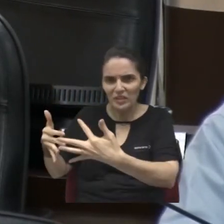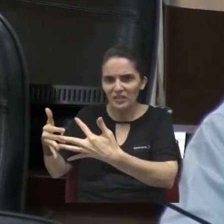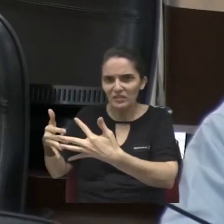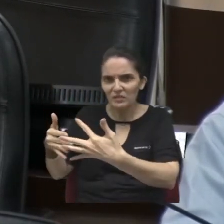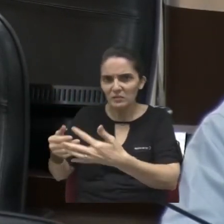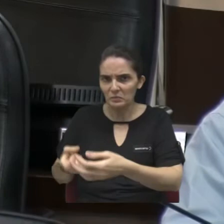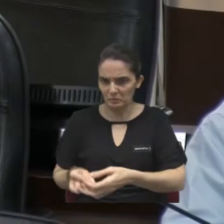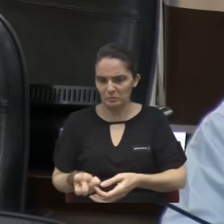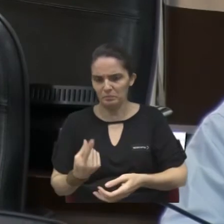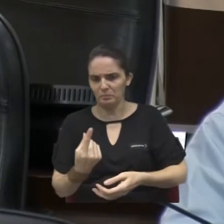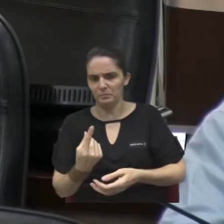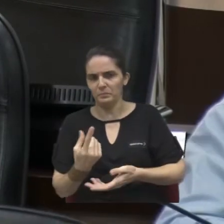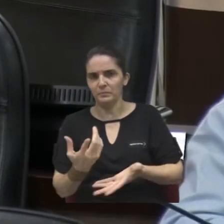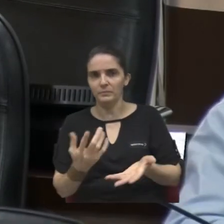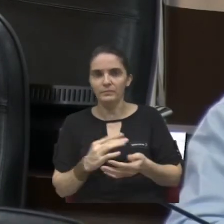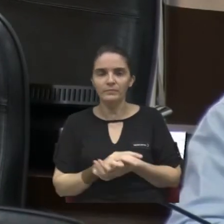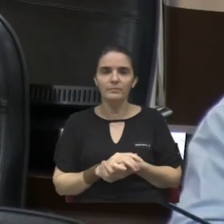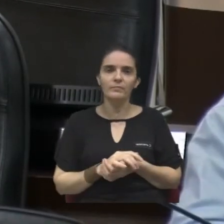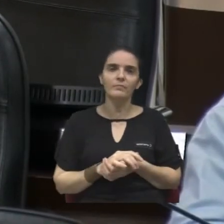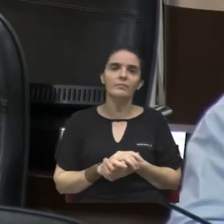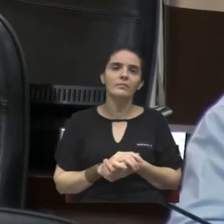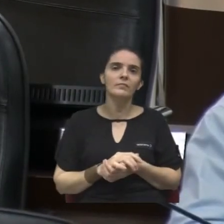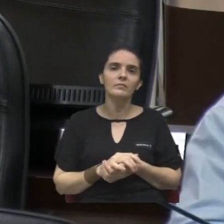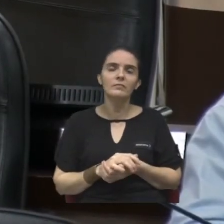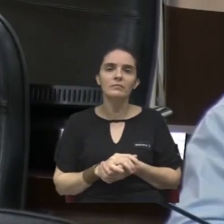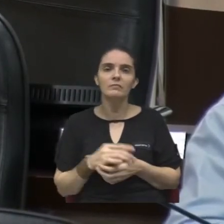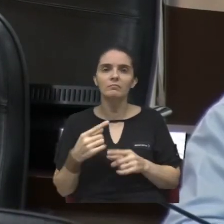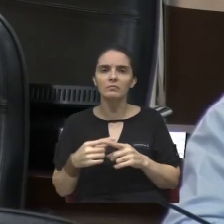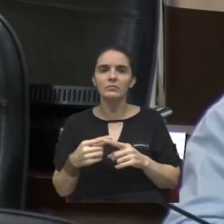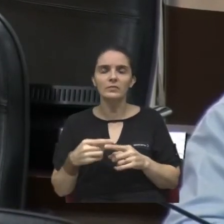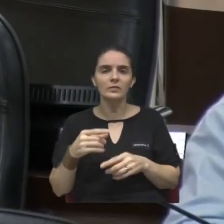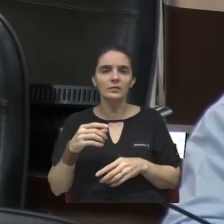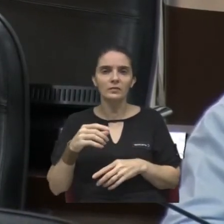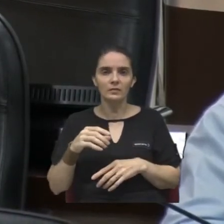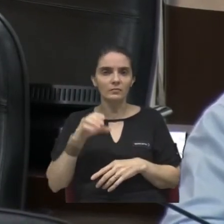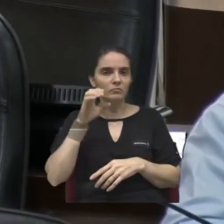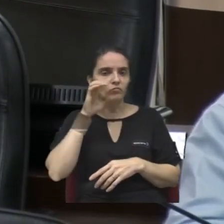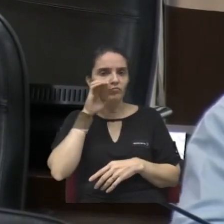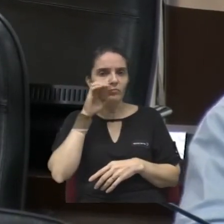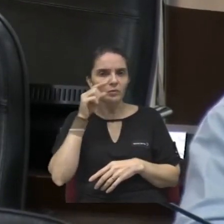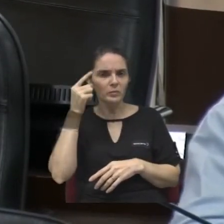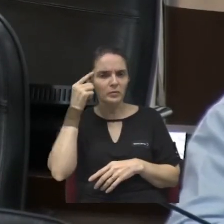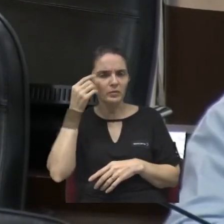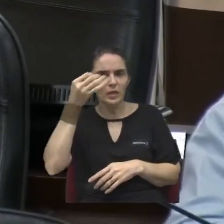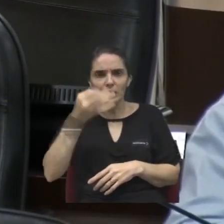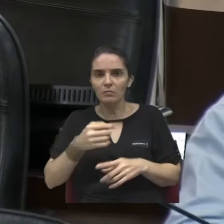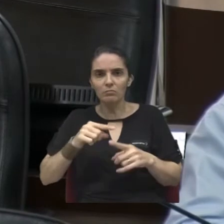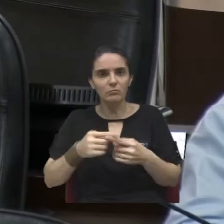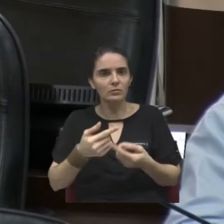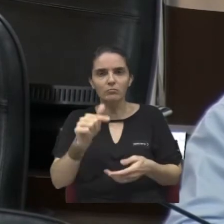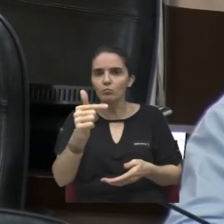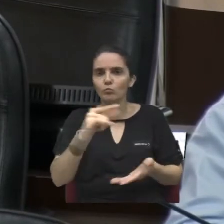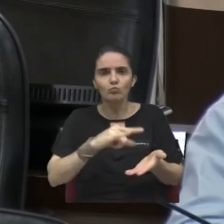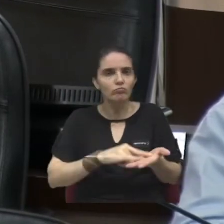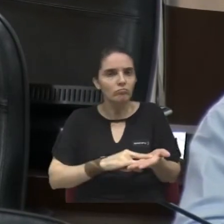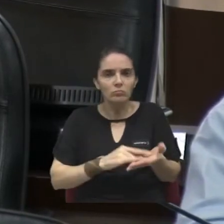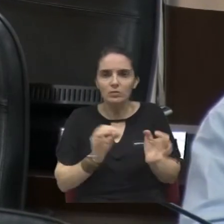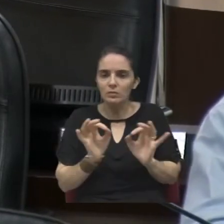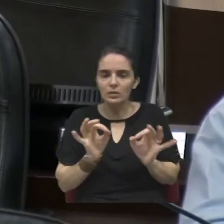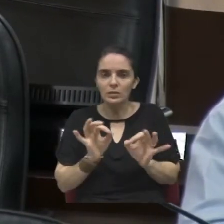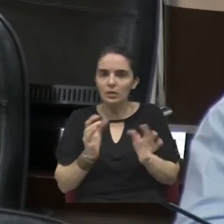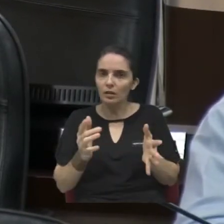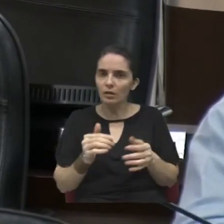já contando como certa aquela situação, e não tinha essa documentação e que ele ia ver, que depois ele mandava,